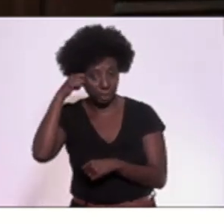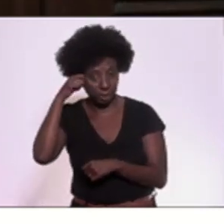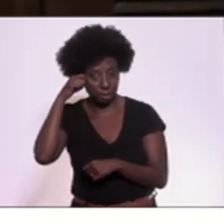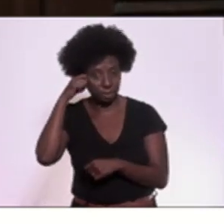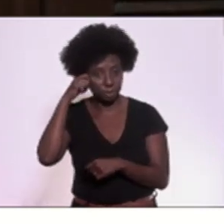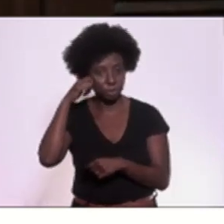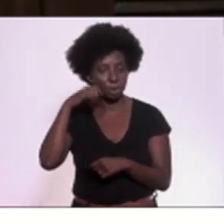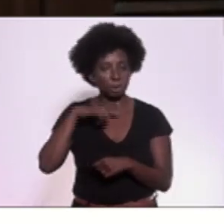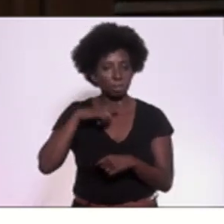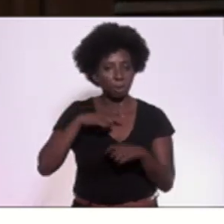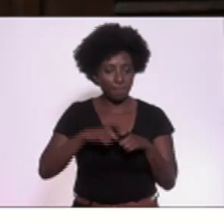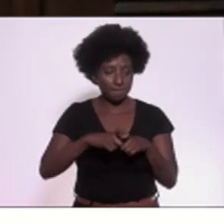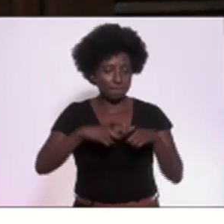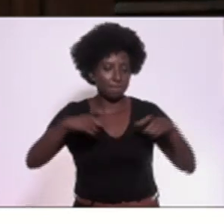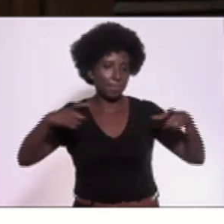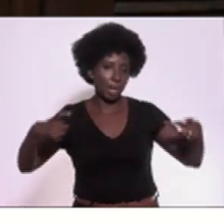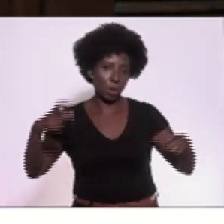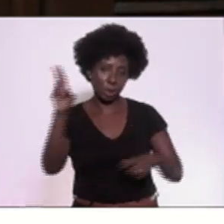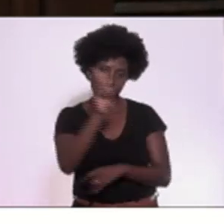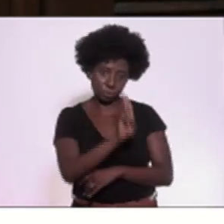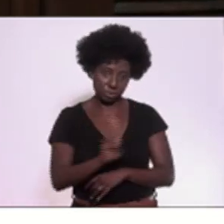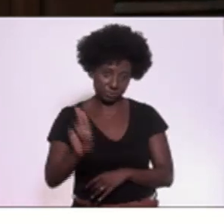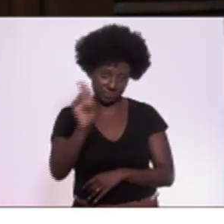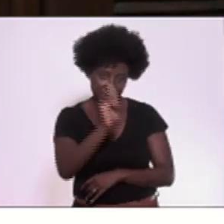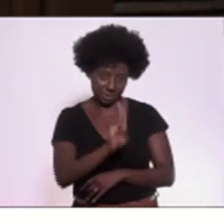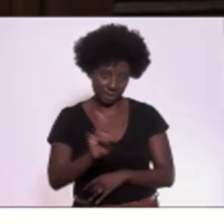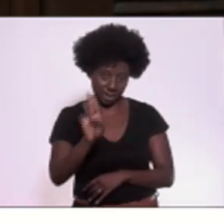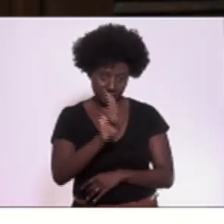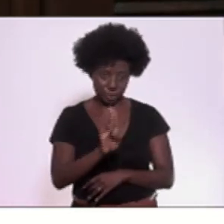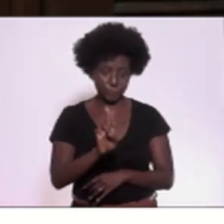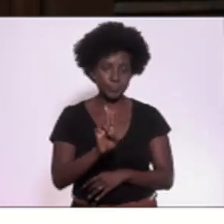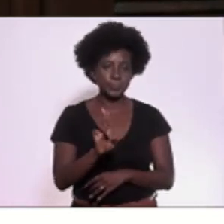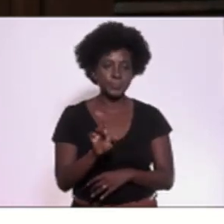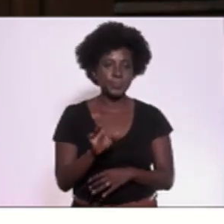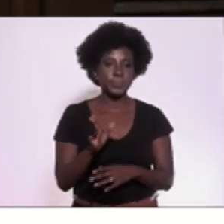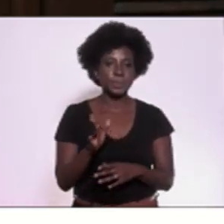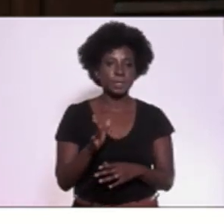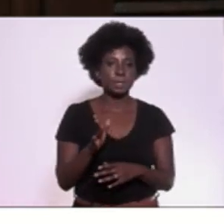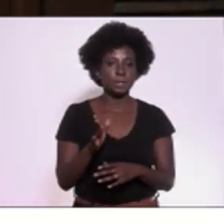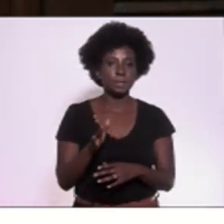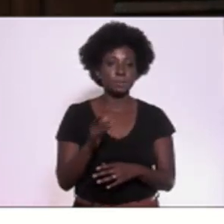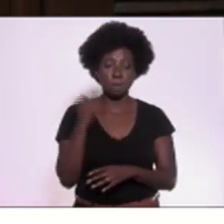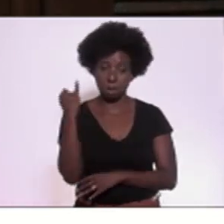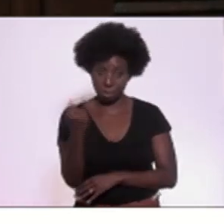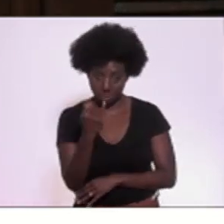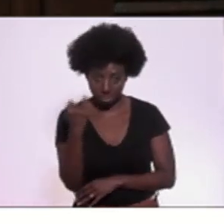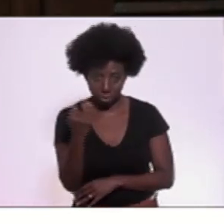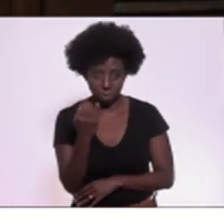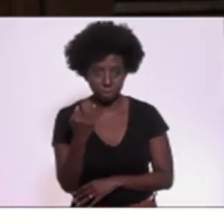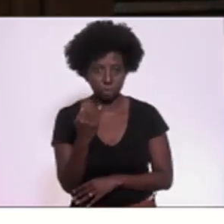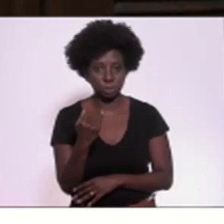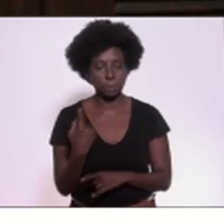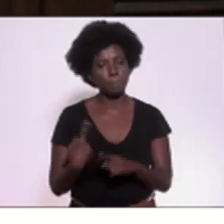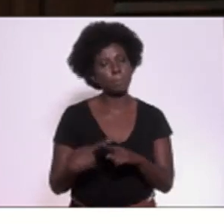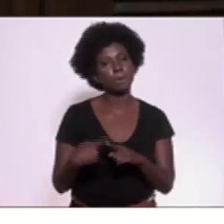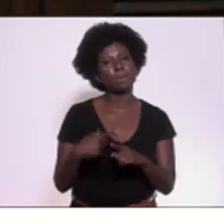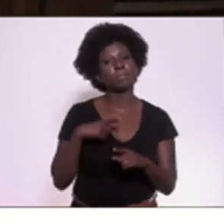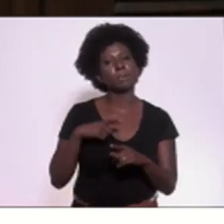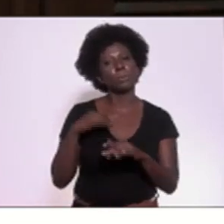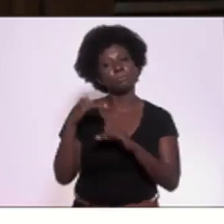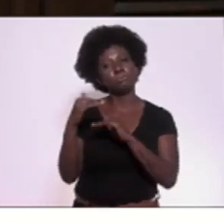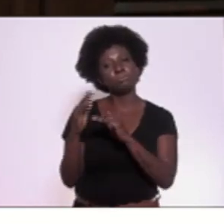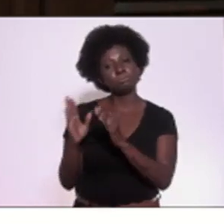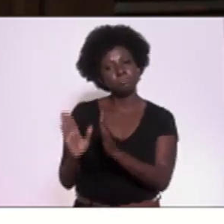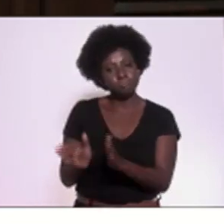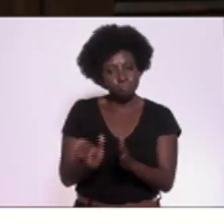das universidades. A gente não pode deixar de dizer que isso é resultado de um processo histórico, de um processo